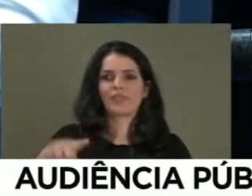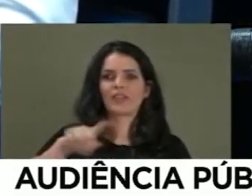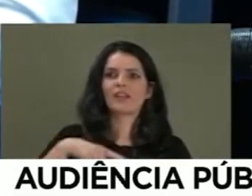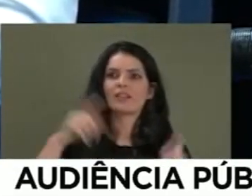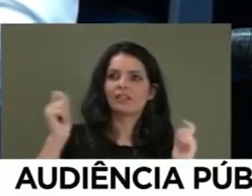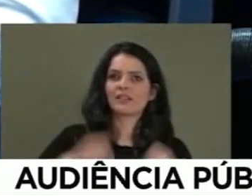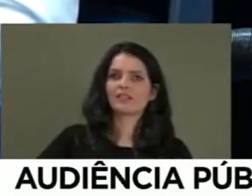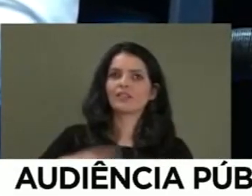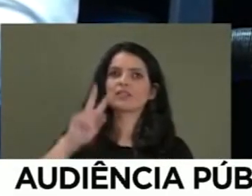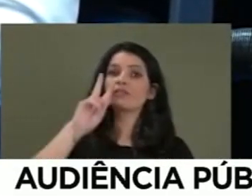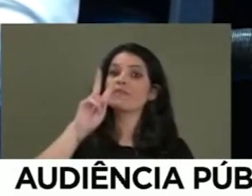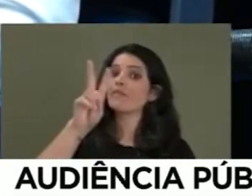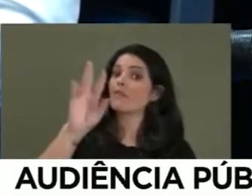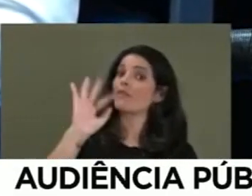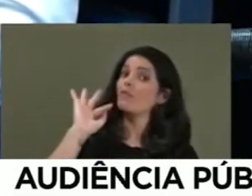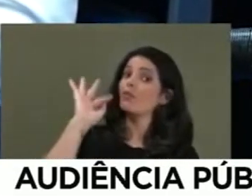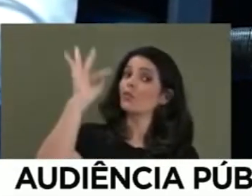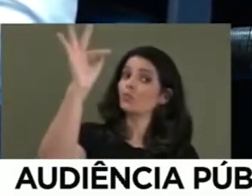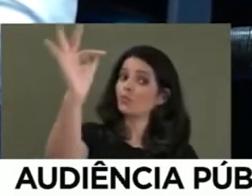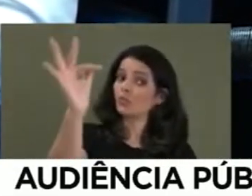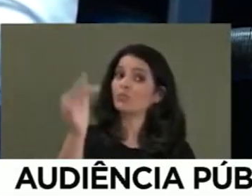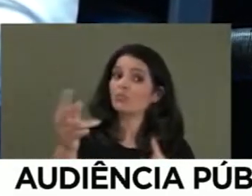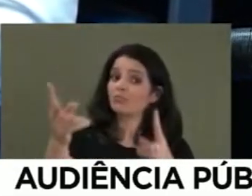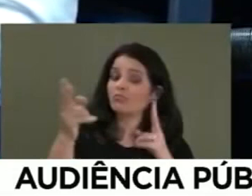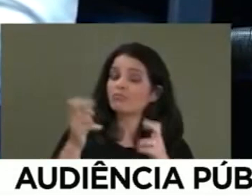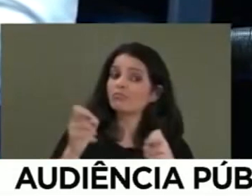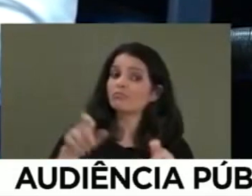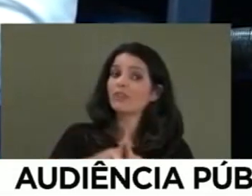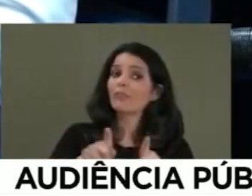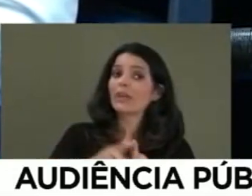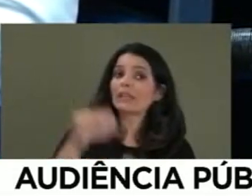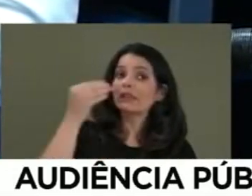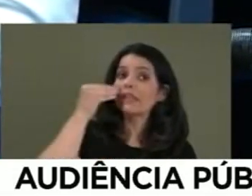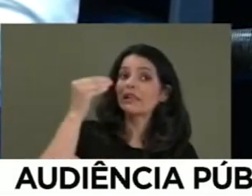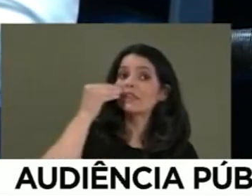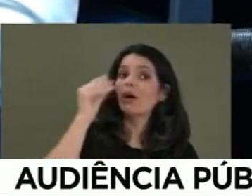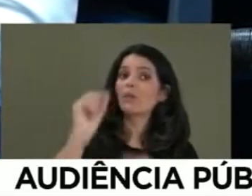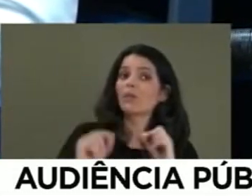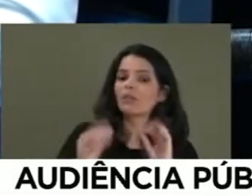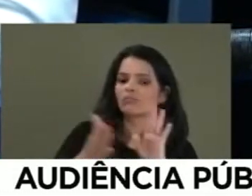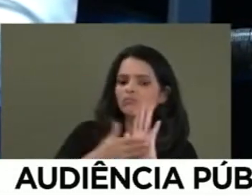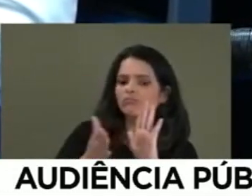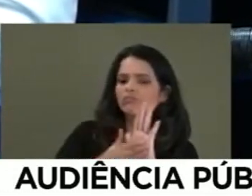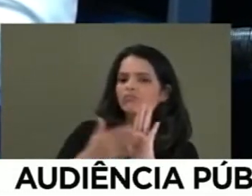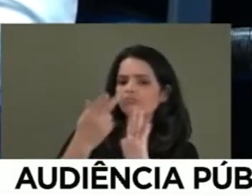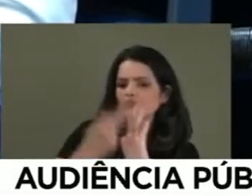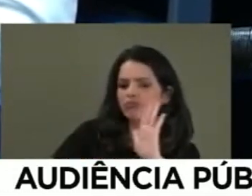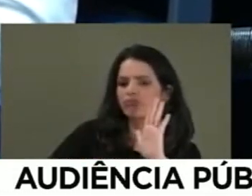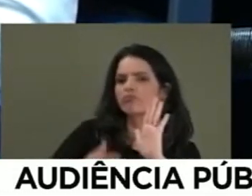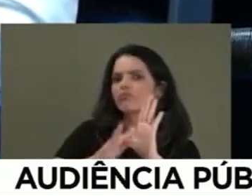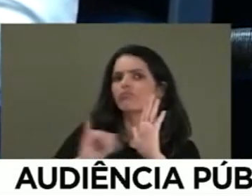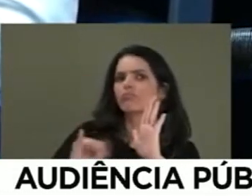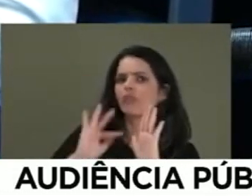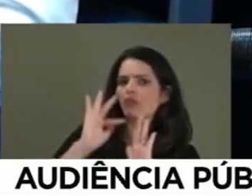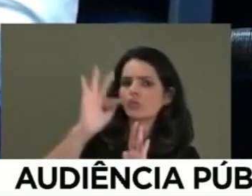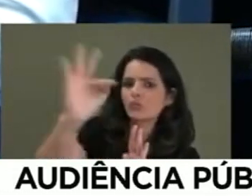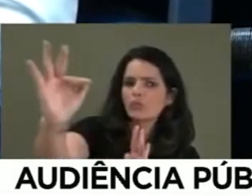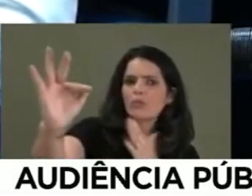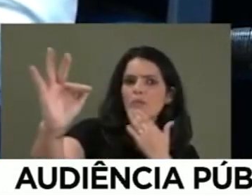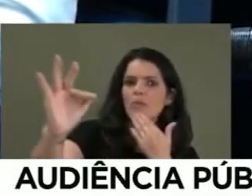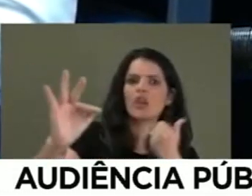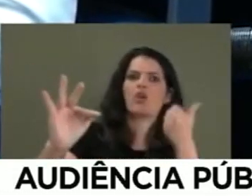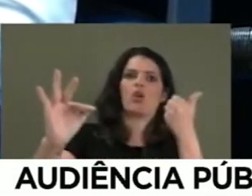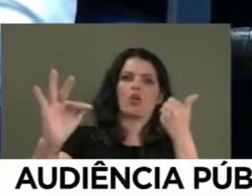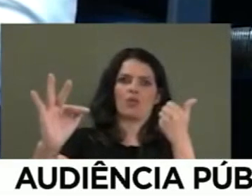enxergar o futuro e de tentar políticas que fizessem esse futuro chegar mais de